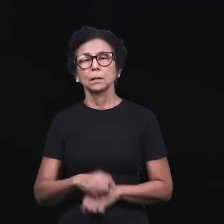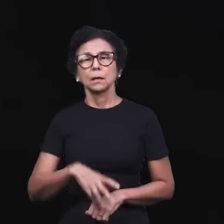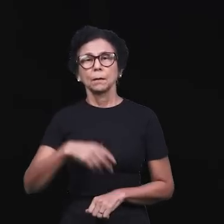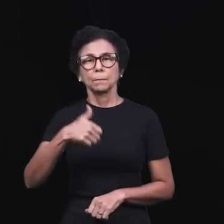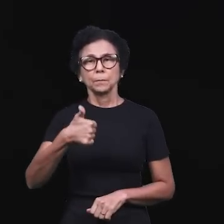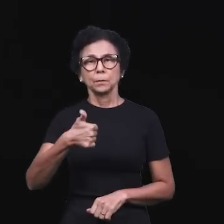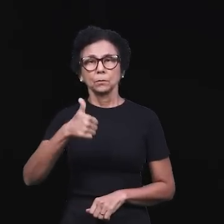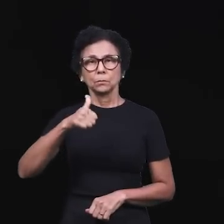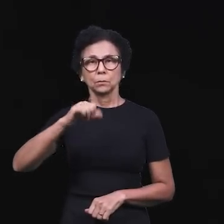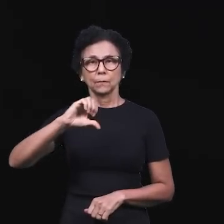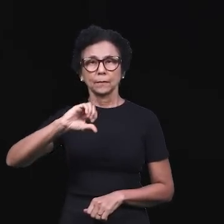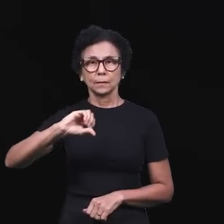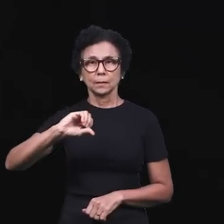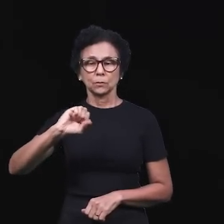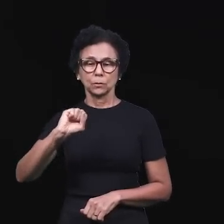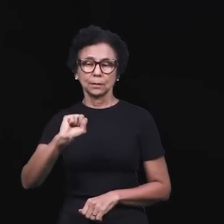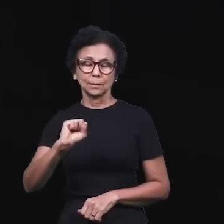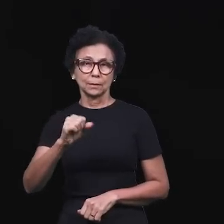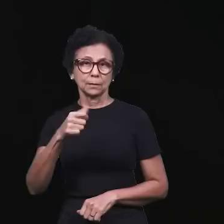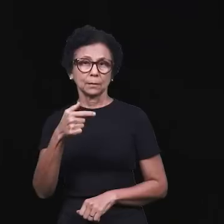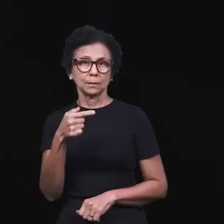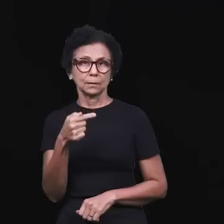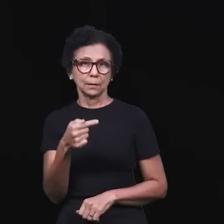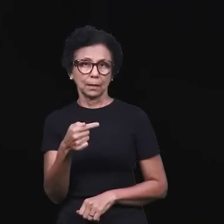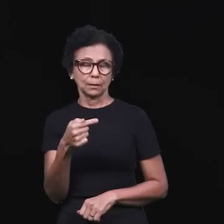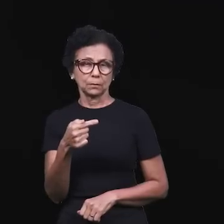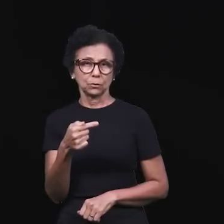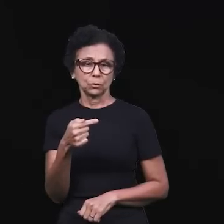1987, com a